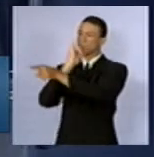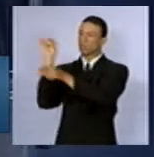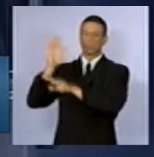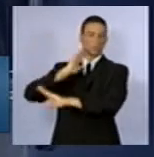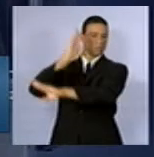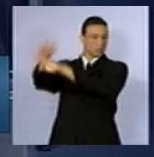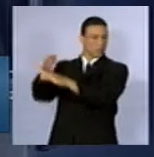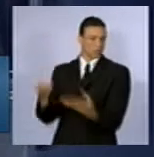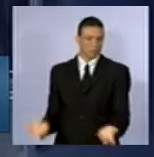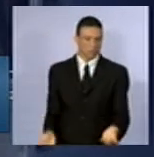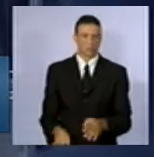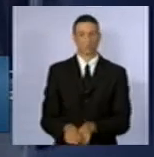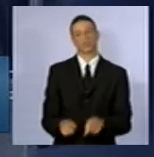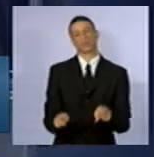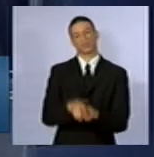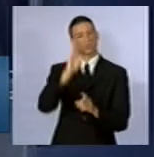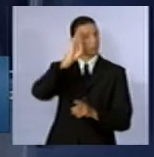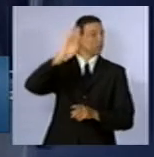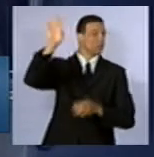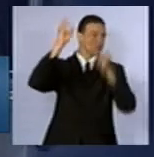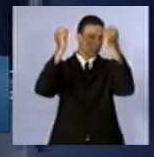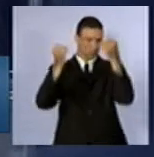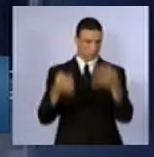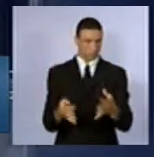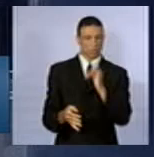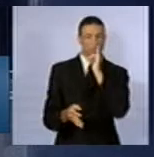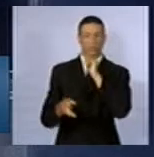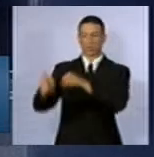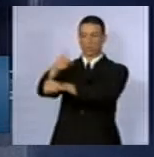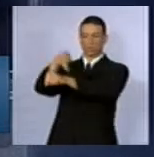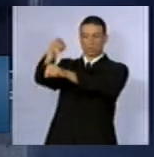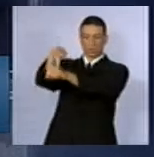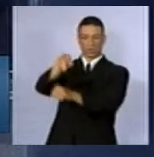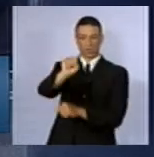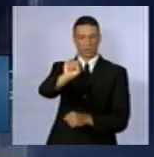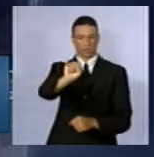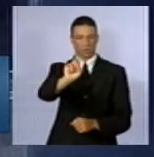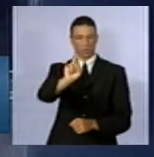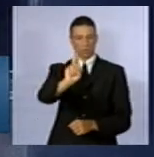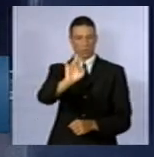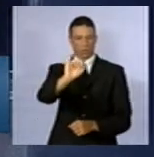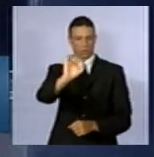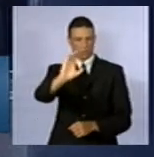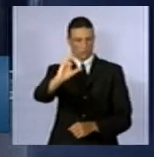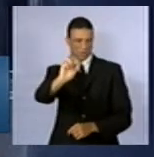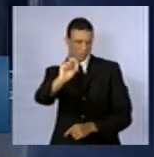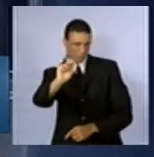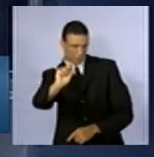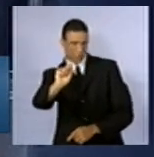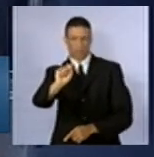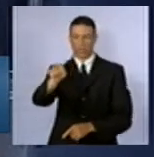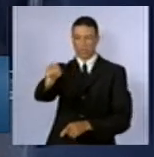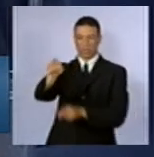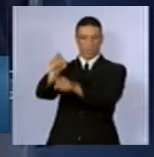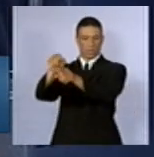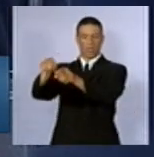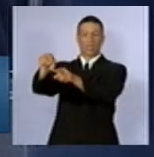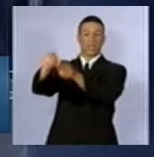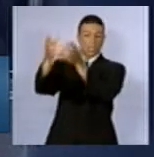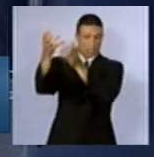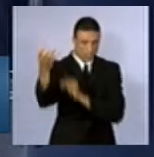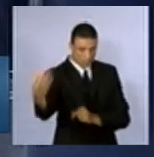disso eu gostaria de enfatizar que na Suíça Como dito que eles adotam o valor de um microt